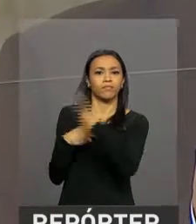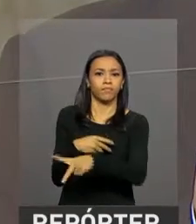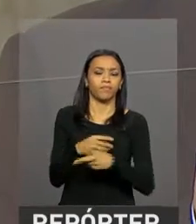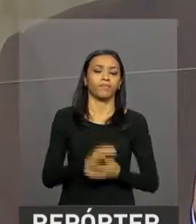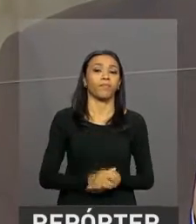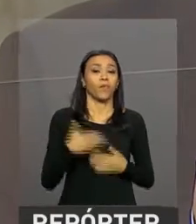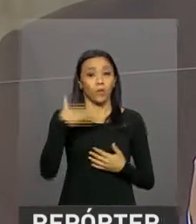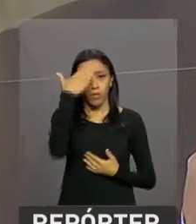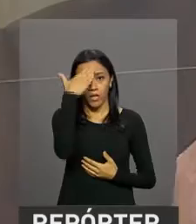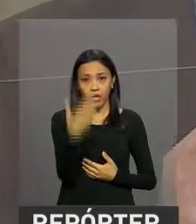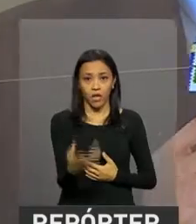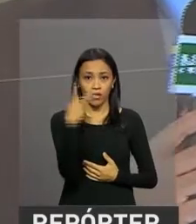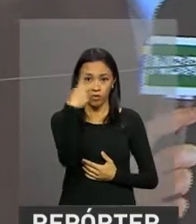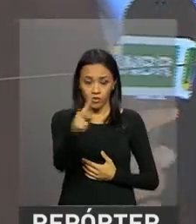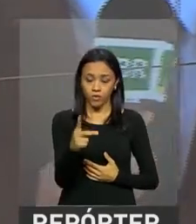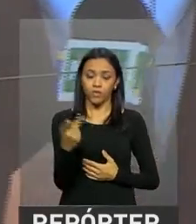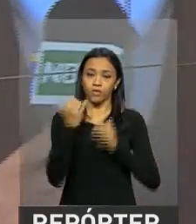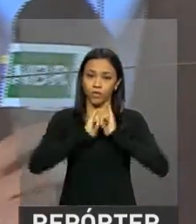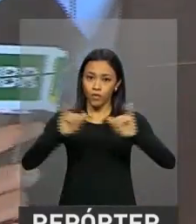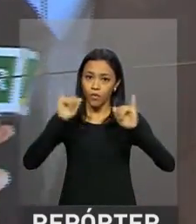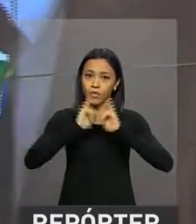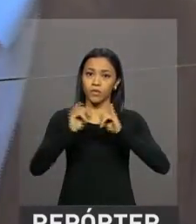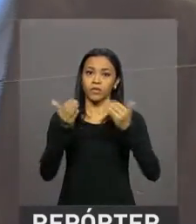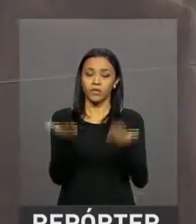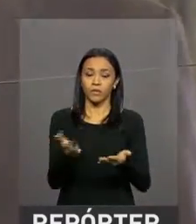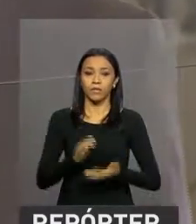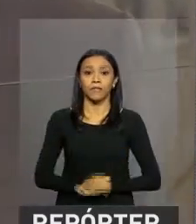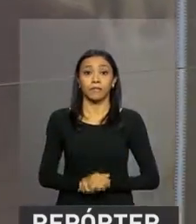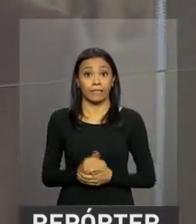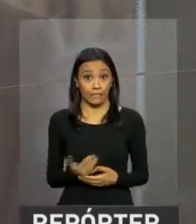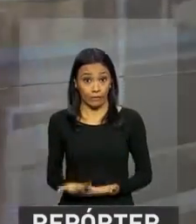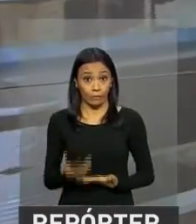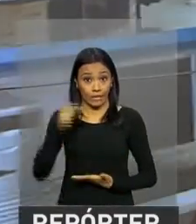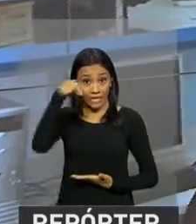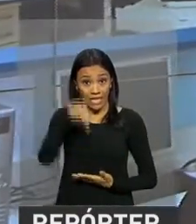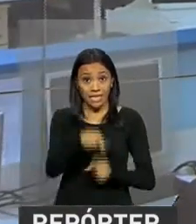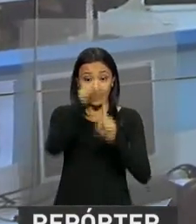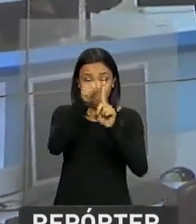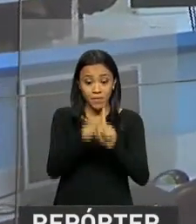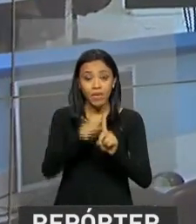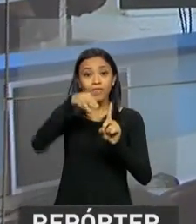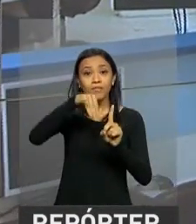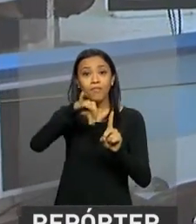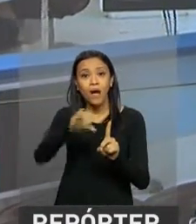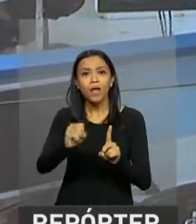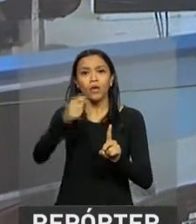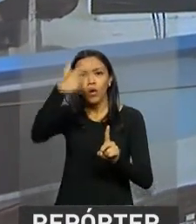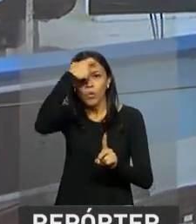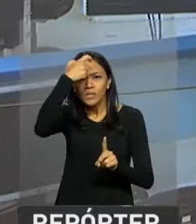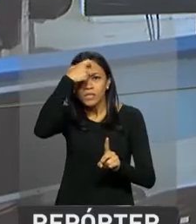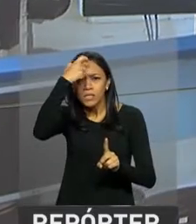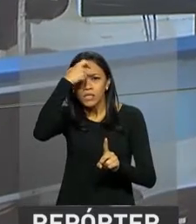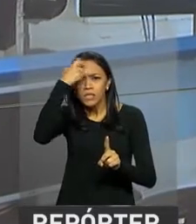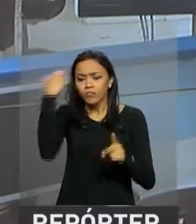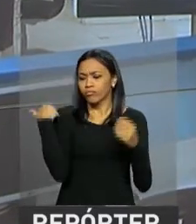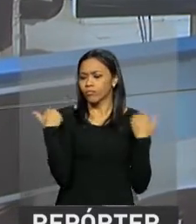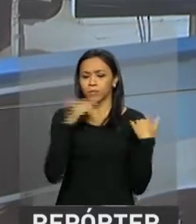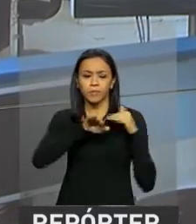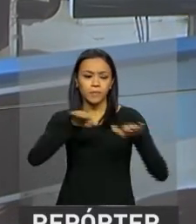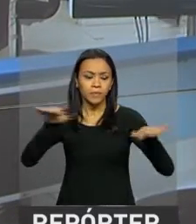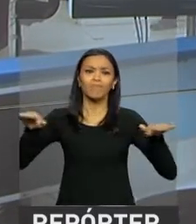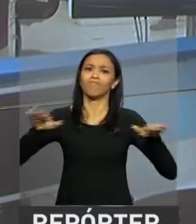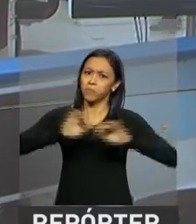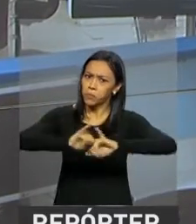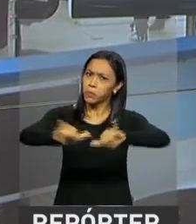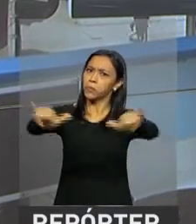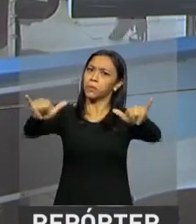João, obrigado pelas informações ao vivo do Palácio do Planalto. E nesse mês de maio, a conscientização no trânsito está em